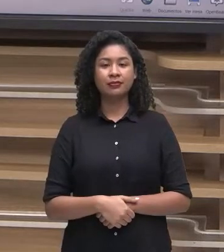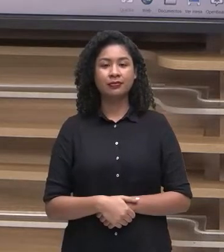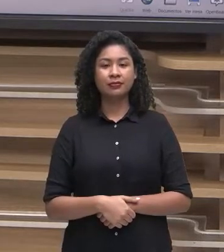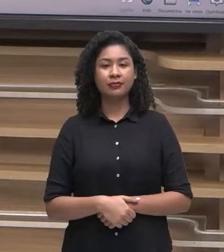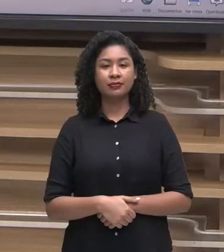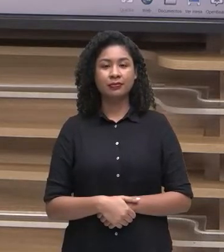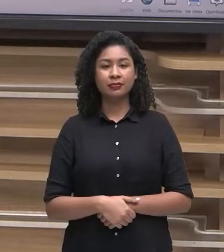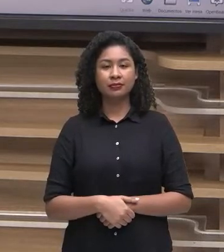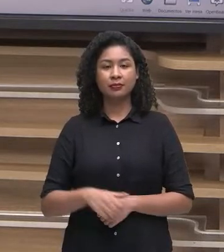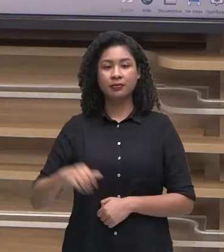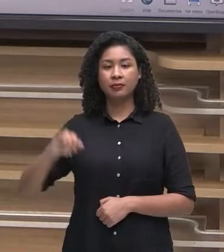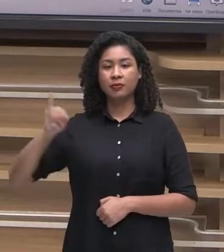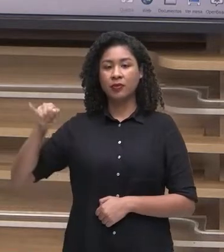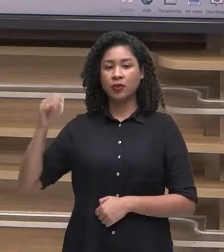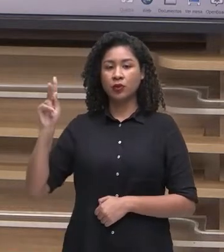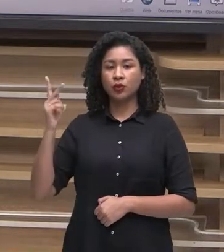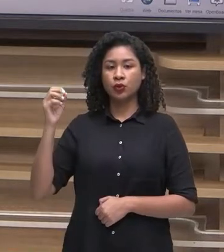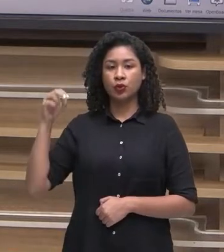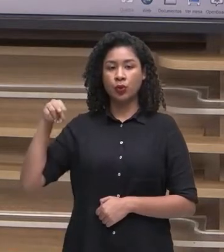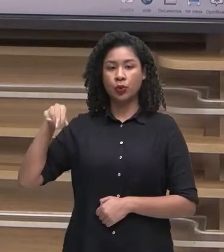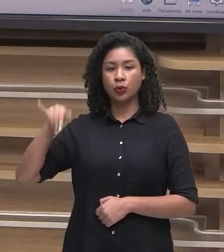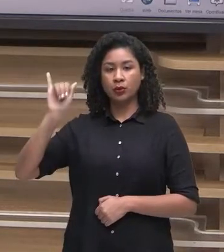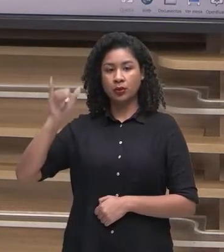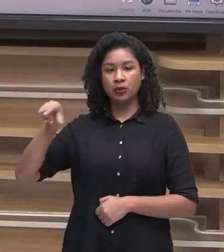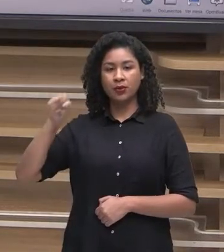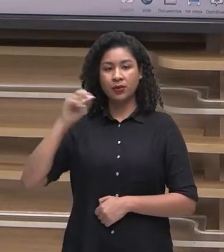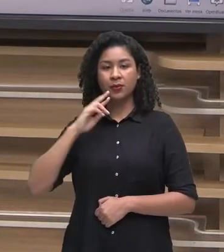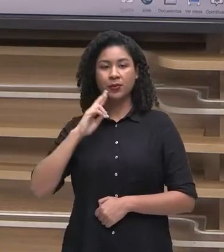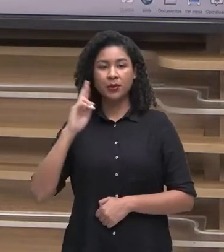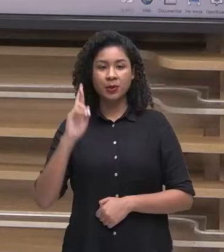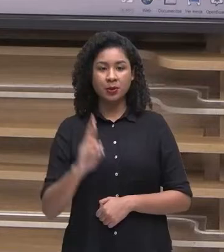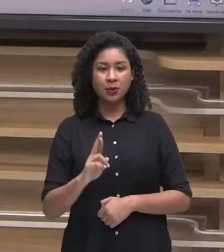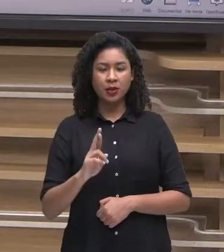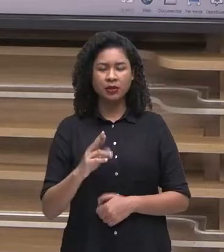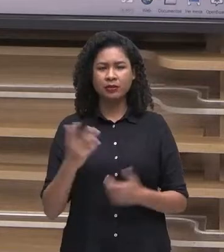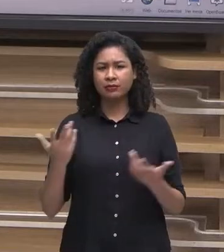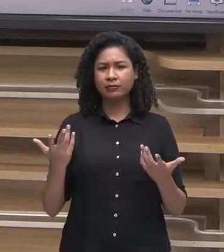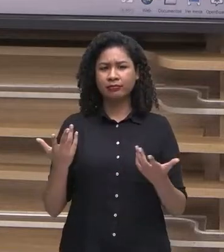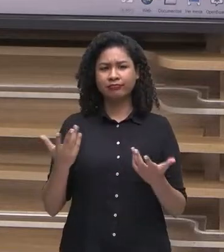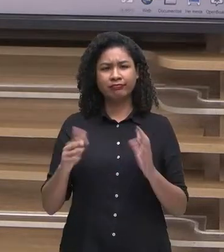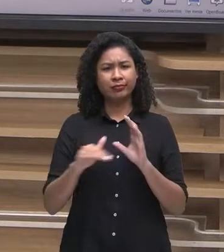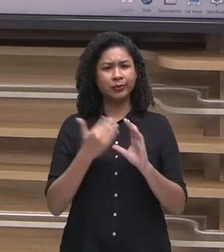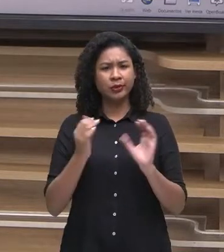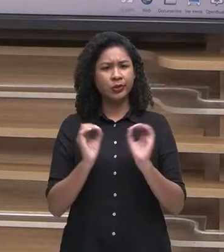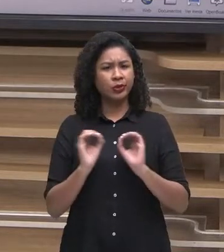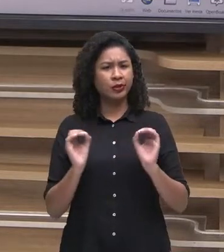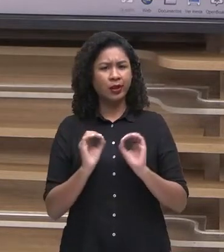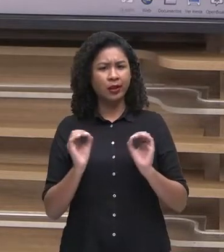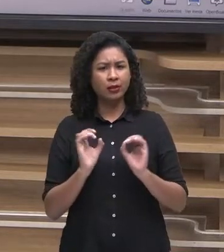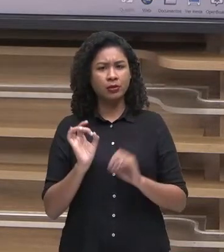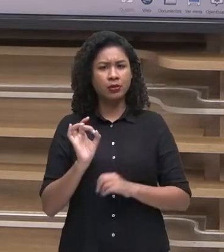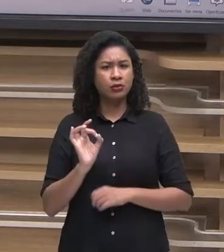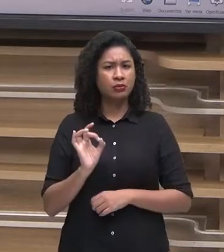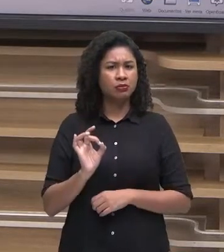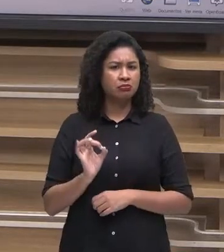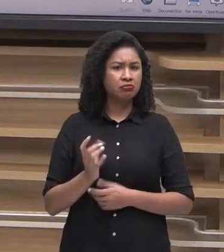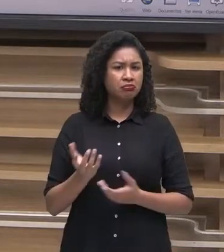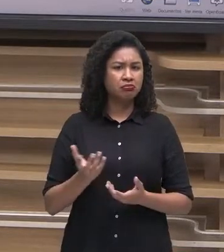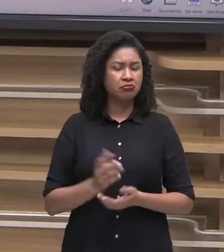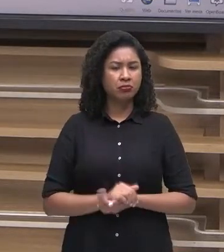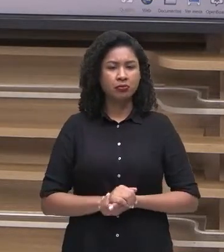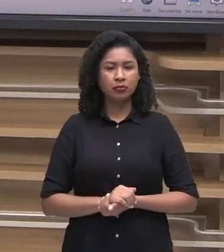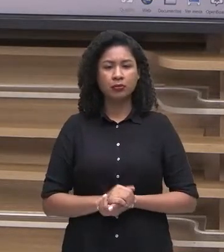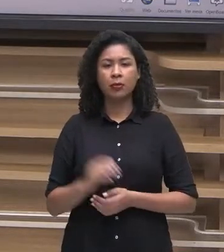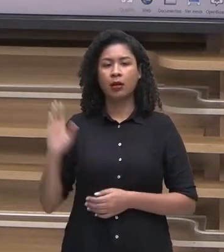O Johnny enviou que a resposta correta é a letra... Não enviou a letra aqui, enviou apenas a primeira afirmação.